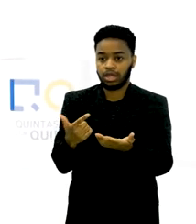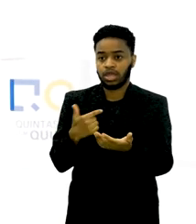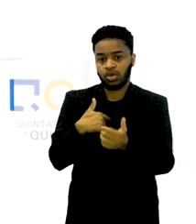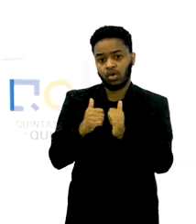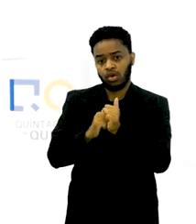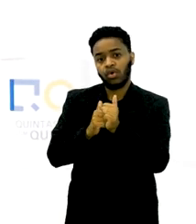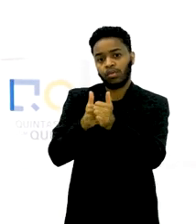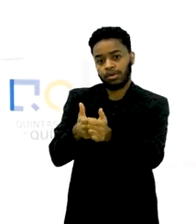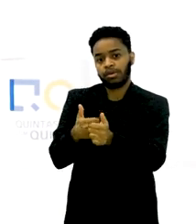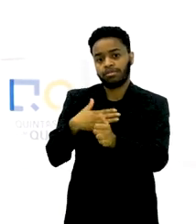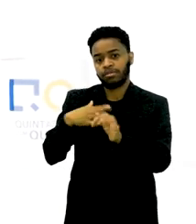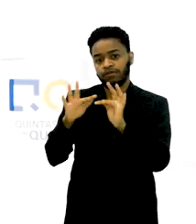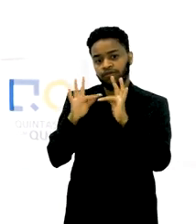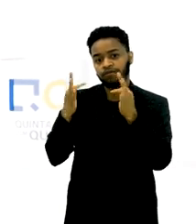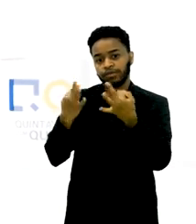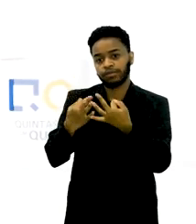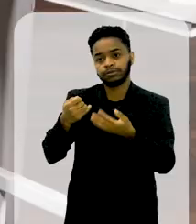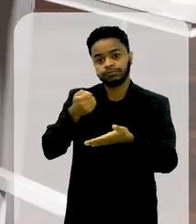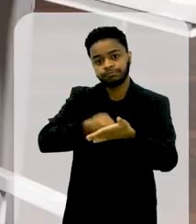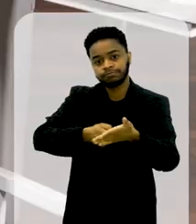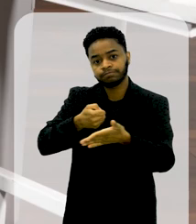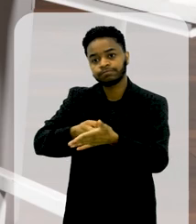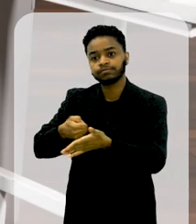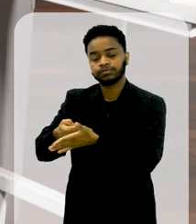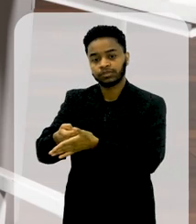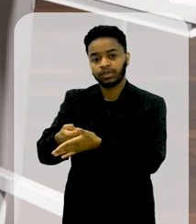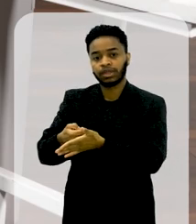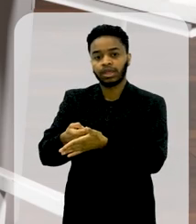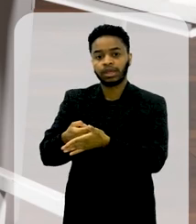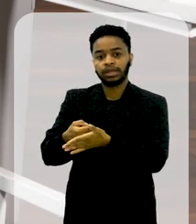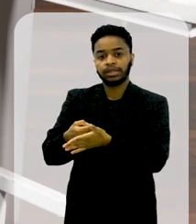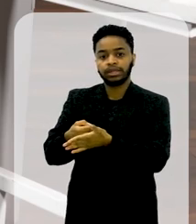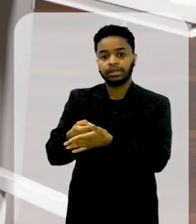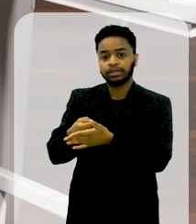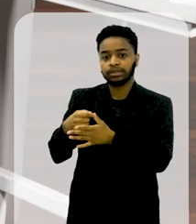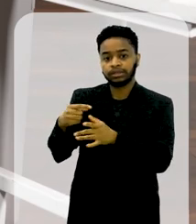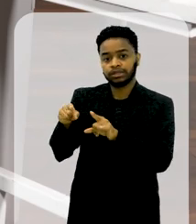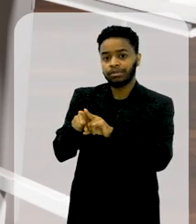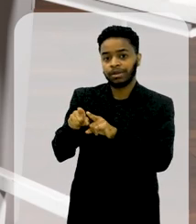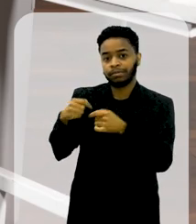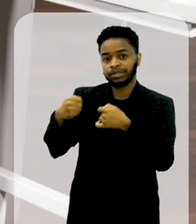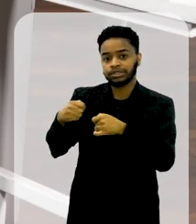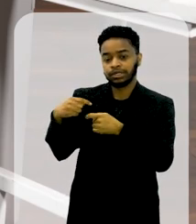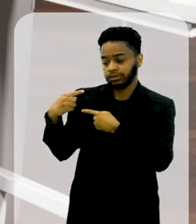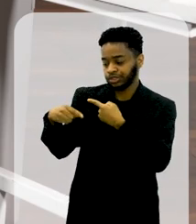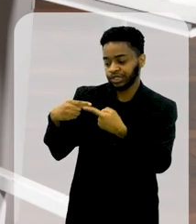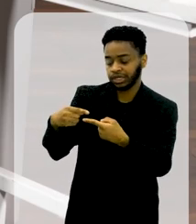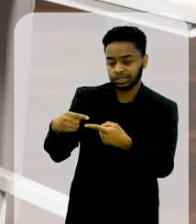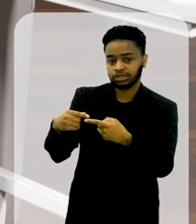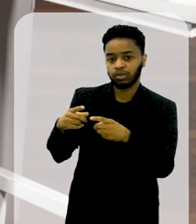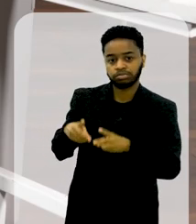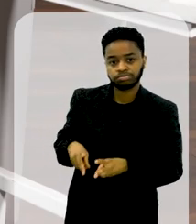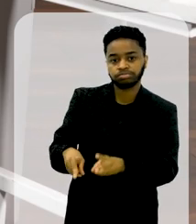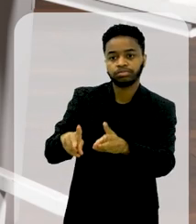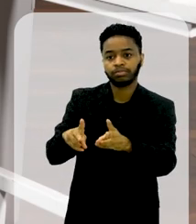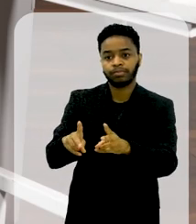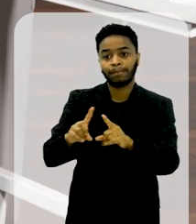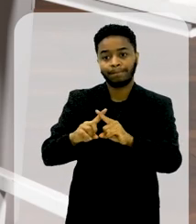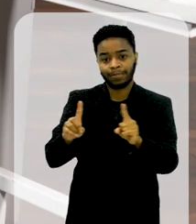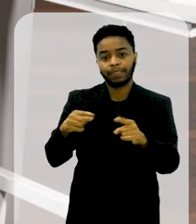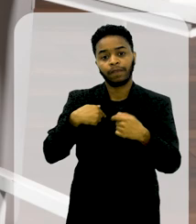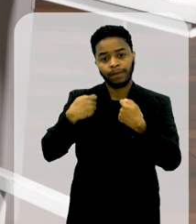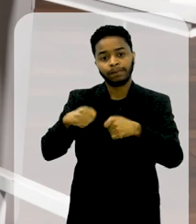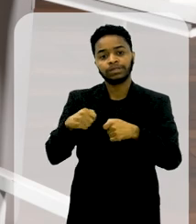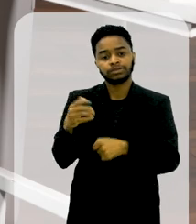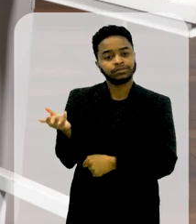acompanhei uma luta da minha família erdei um bastão tive que segurar comas Dent e tenho